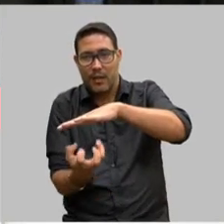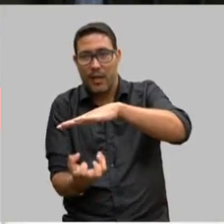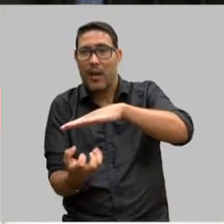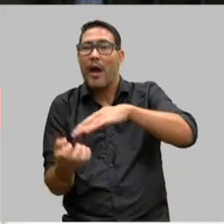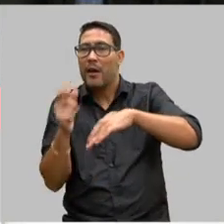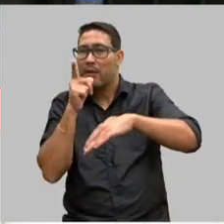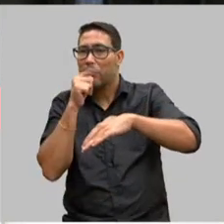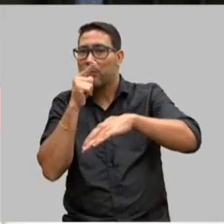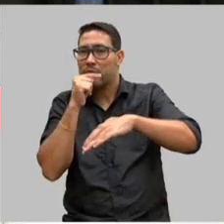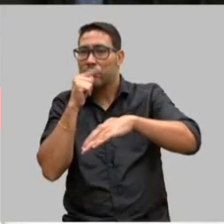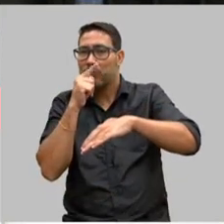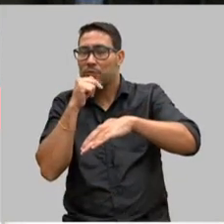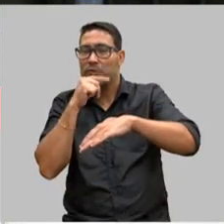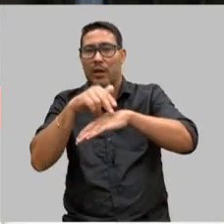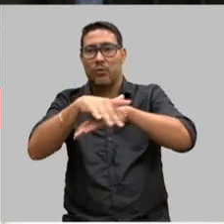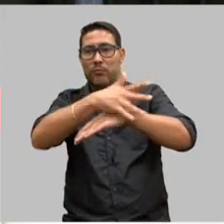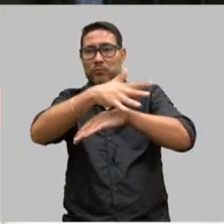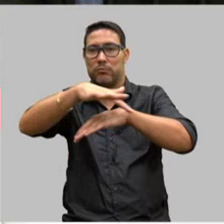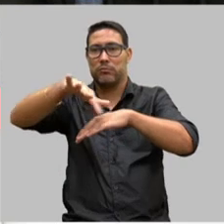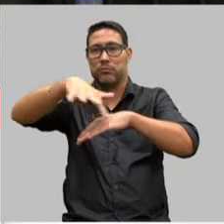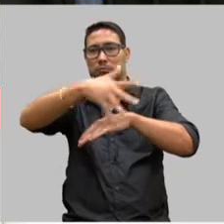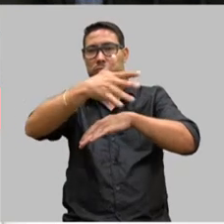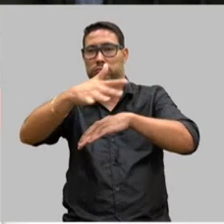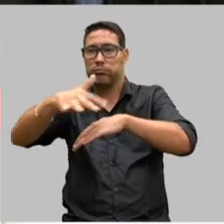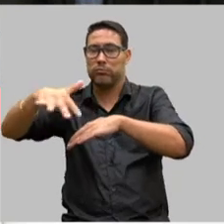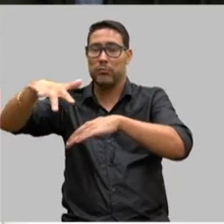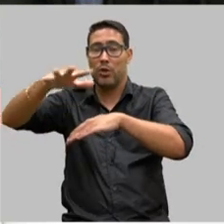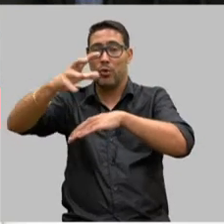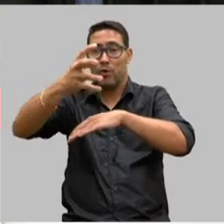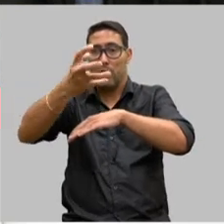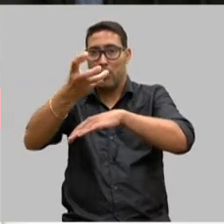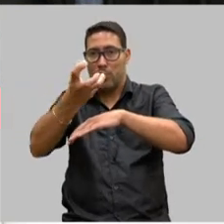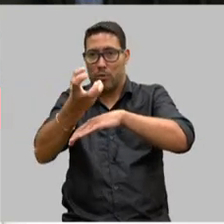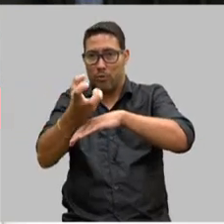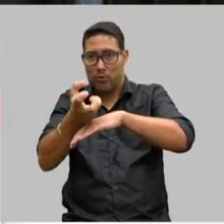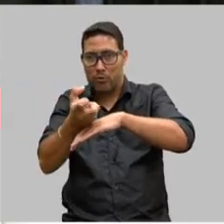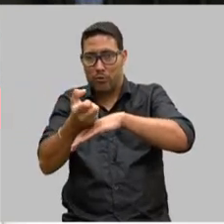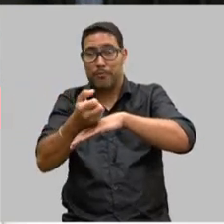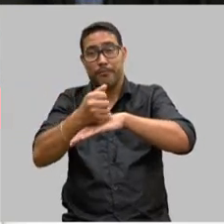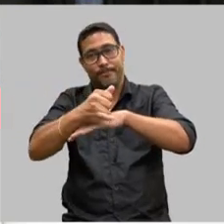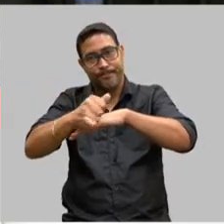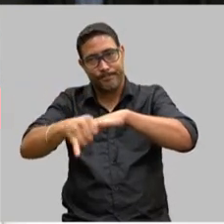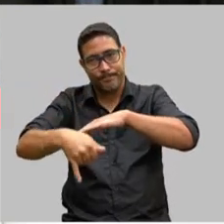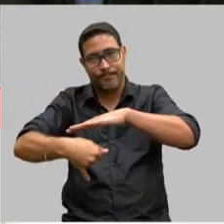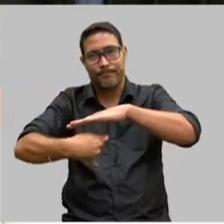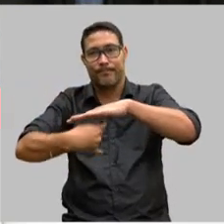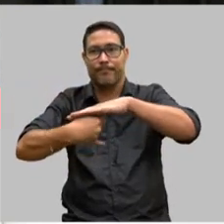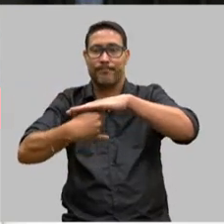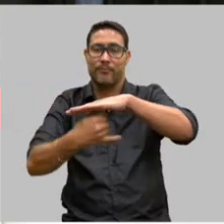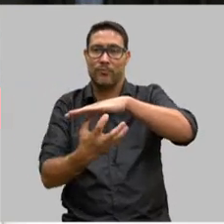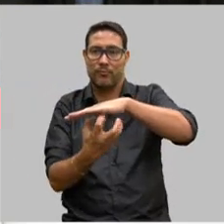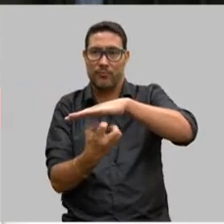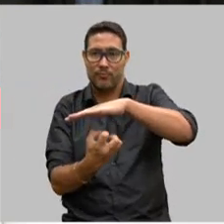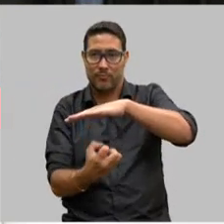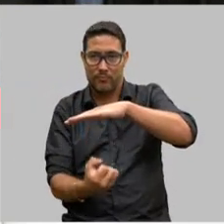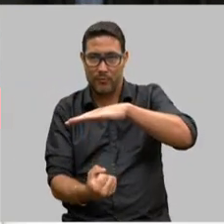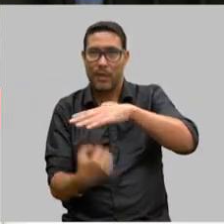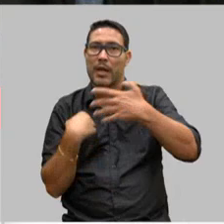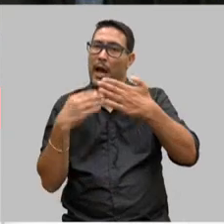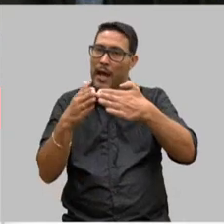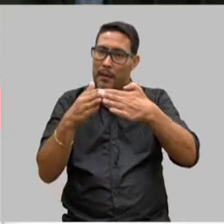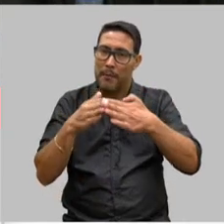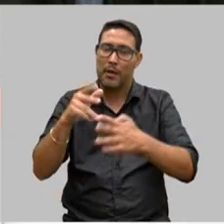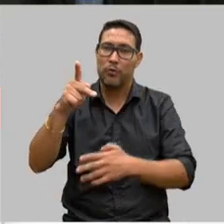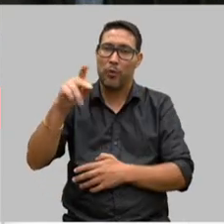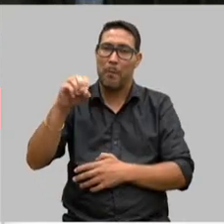Sabe a solução de todo mundo aqui? Os deputados devem fazer isso com muito. Né? Precisamos de poço lá no norte de Minas,